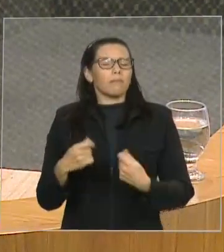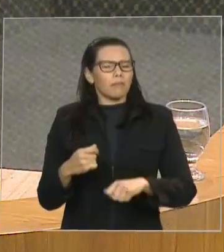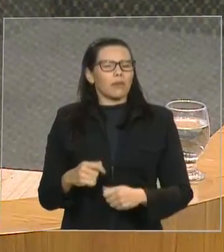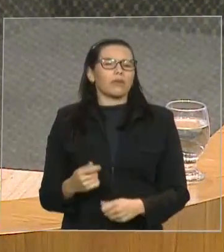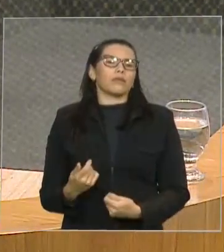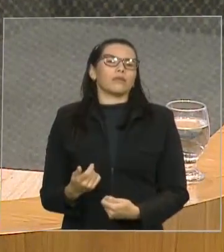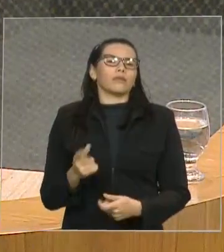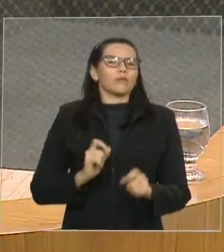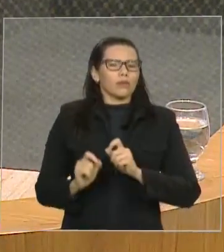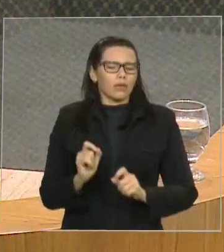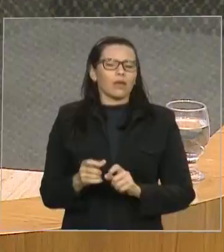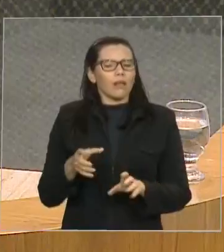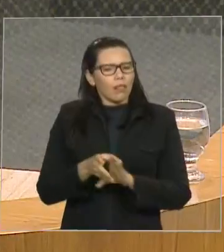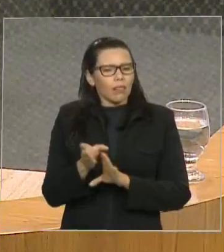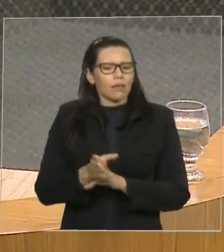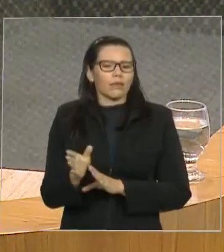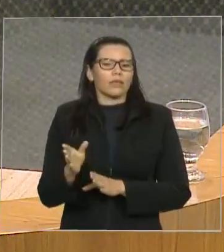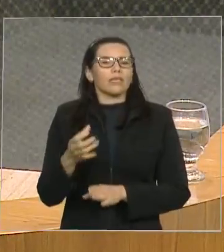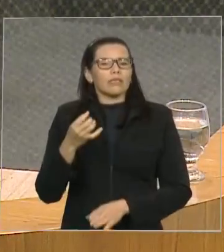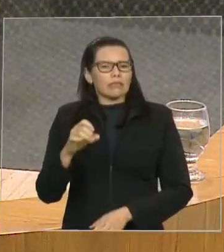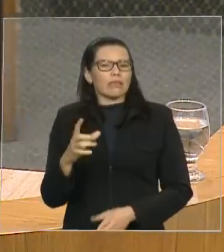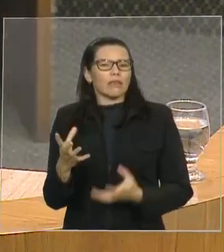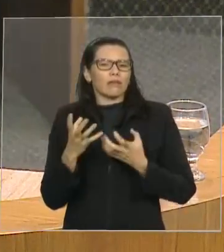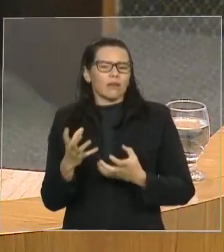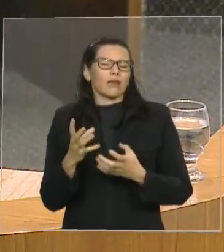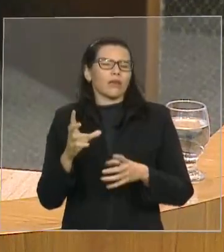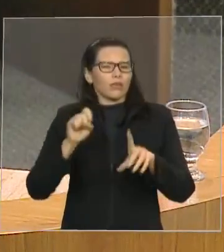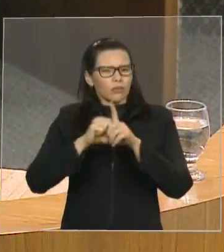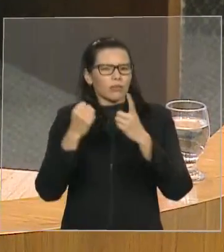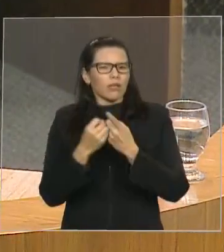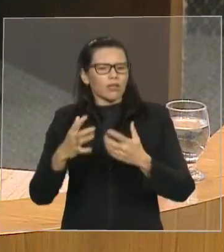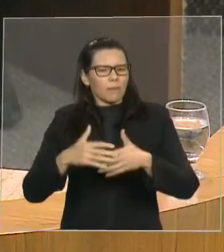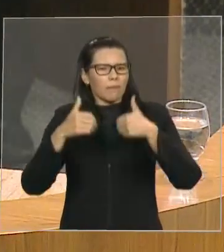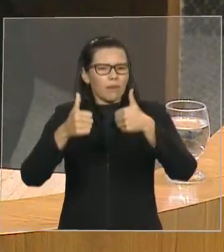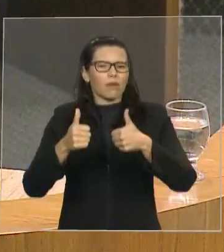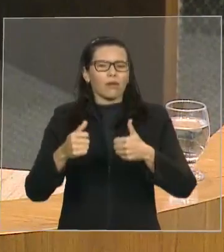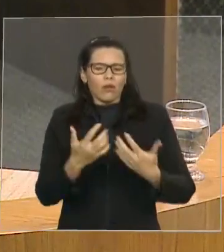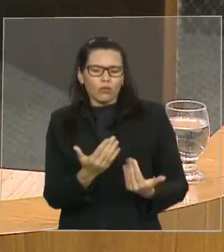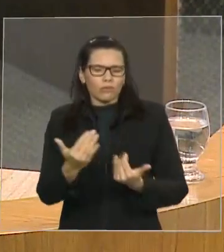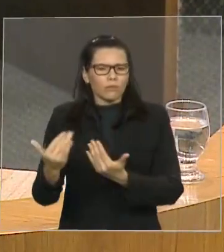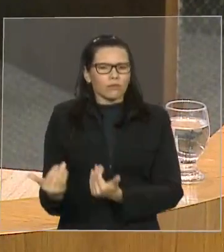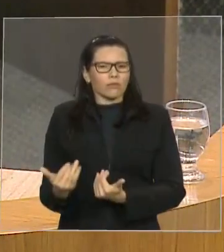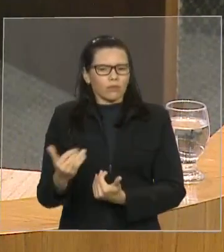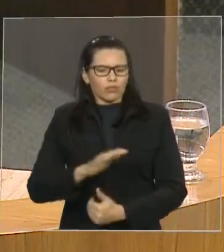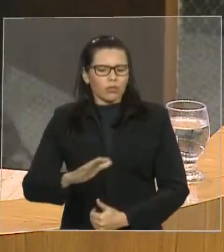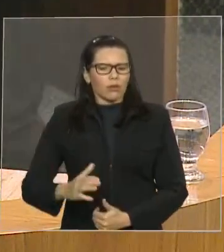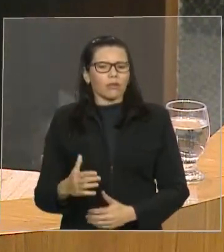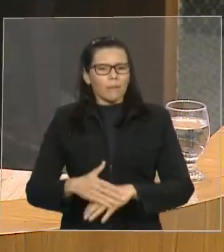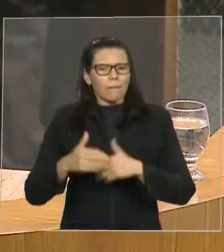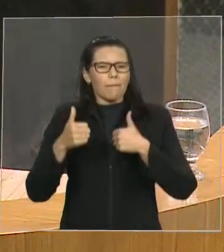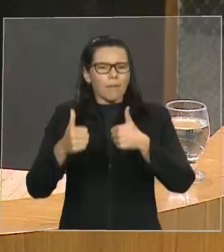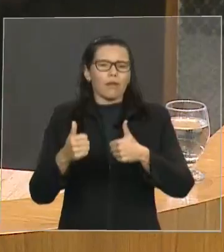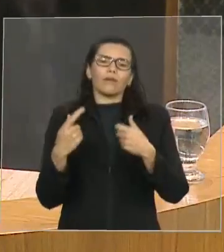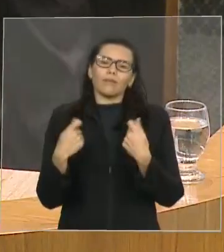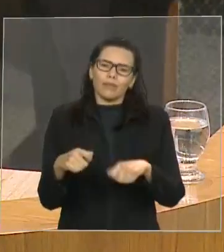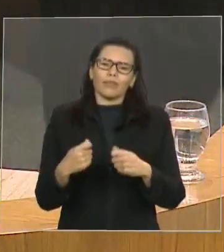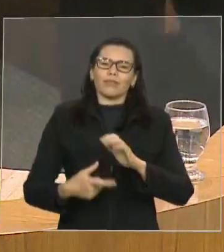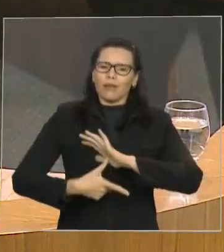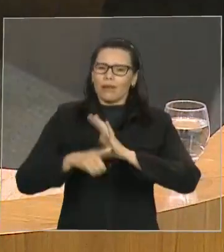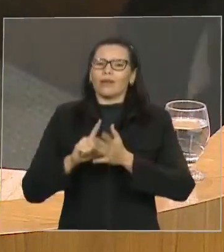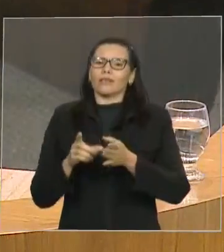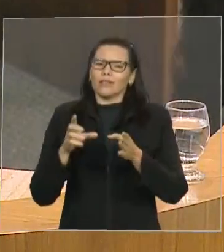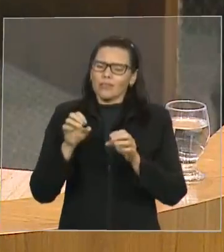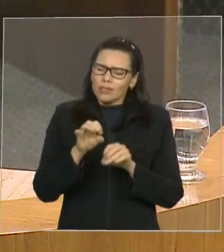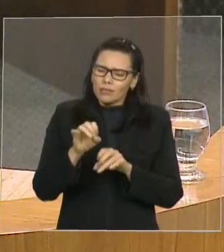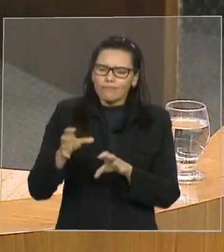uma sociedade melhor, nós precisamos fazer esse trabalho preventivo nas escolas com as nossas crianças. Então, hoje, com mais de 15 anos, com o PROERD,